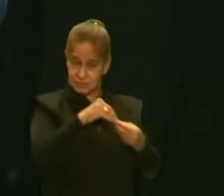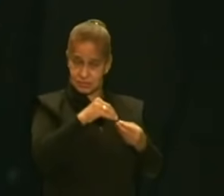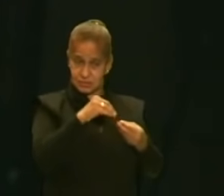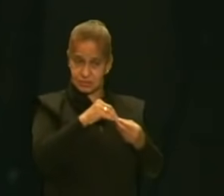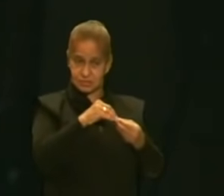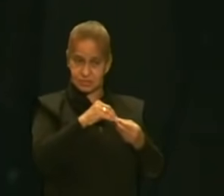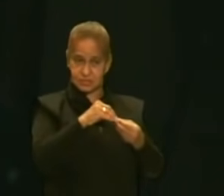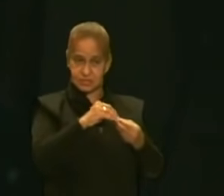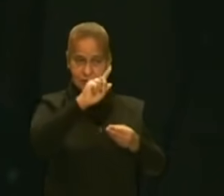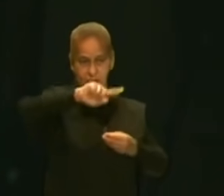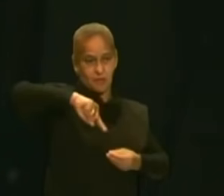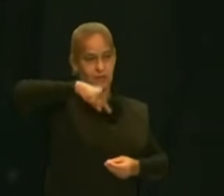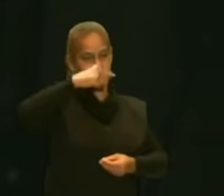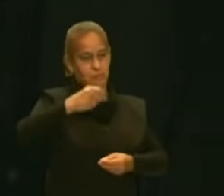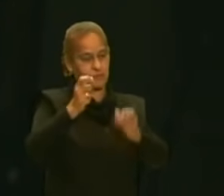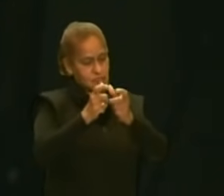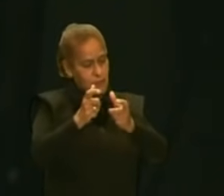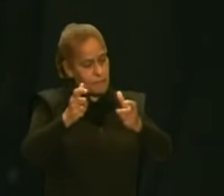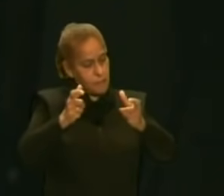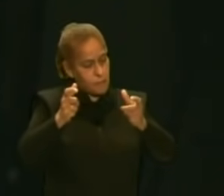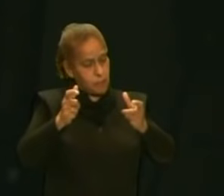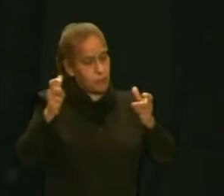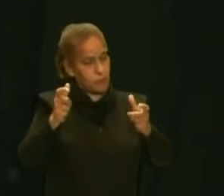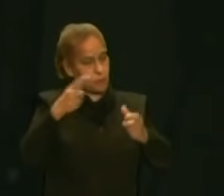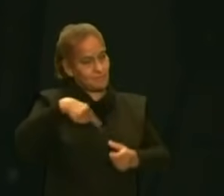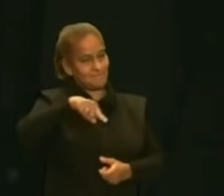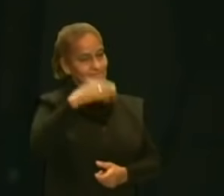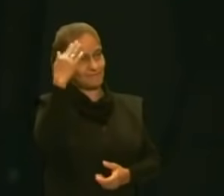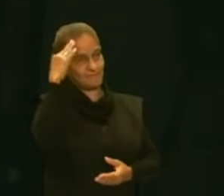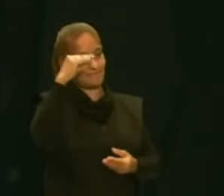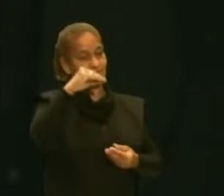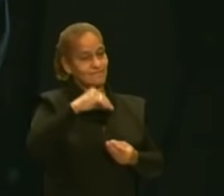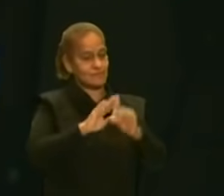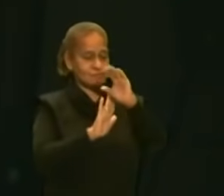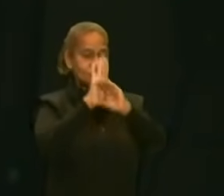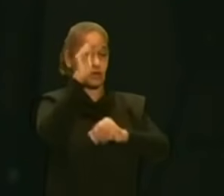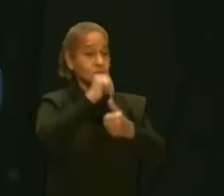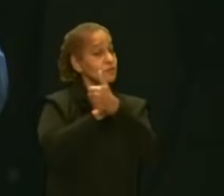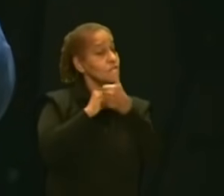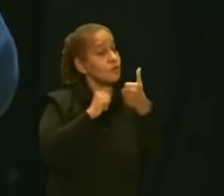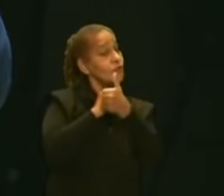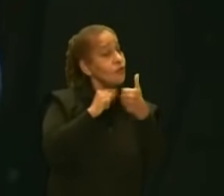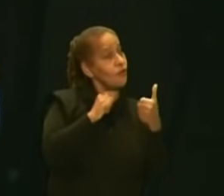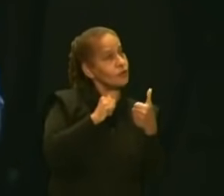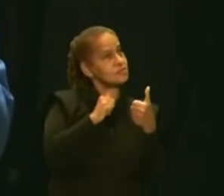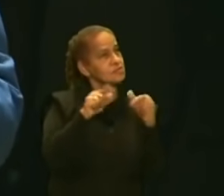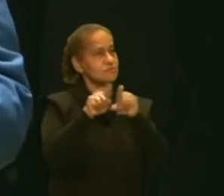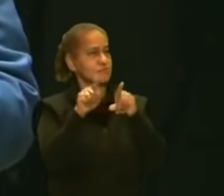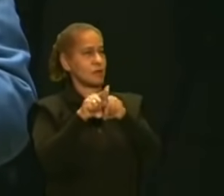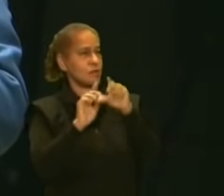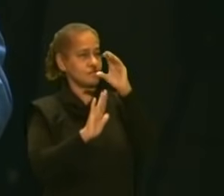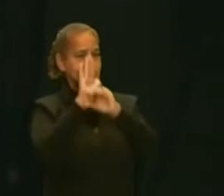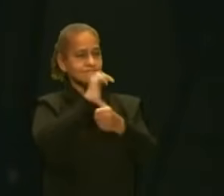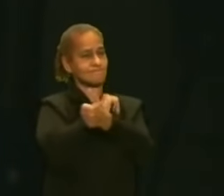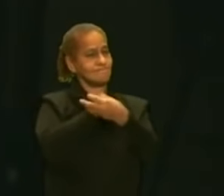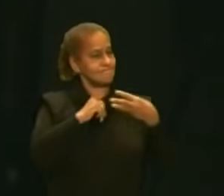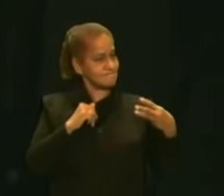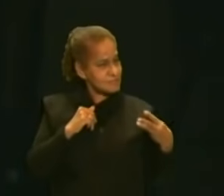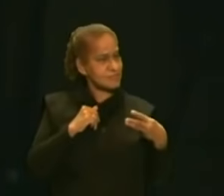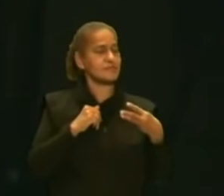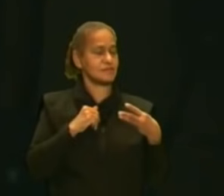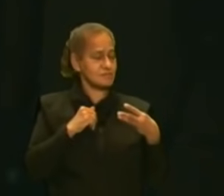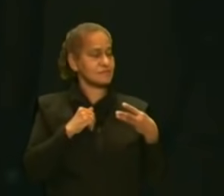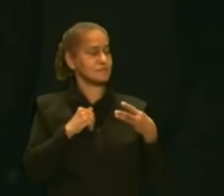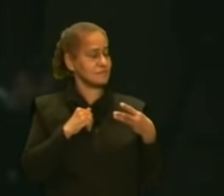depois amplificada, para a gente poder entender, no capítulo 11, no capítulo 13, no